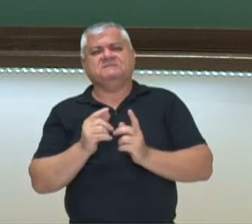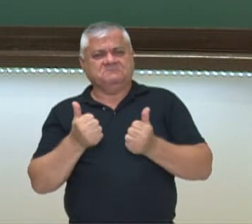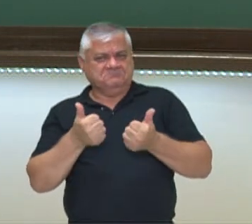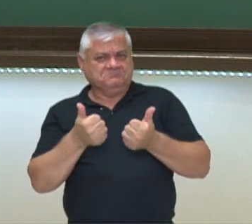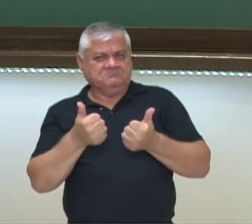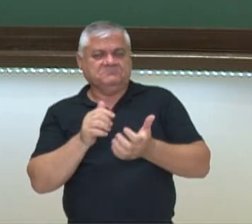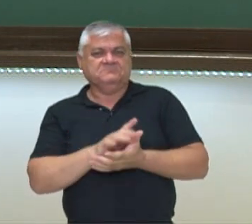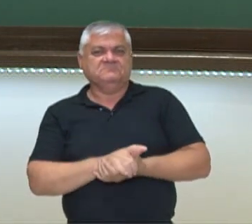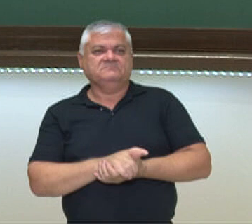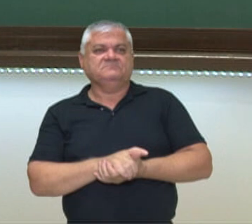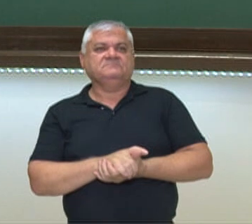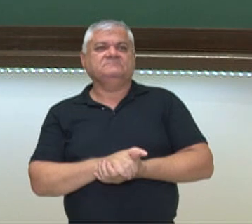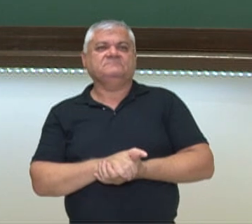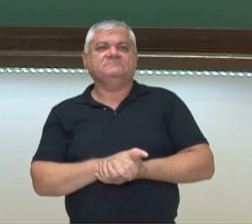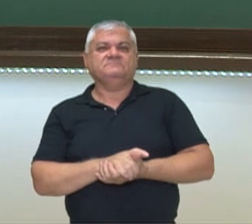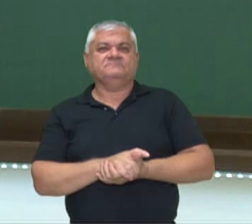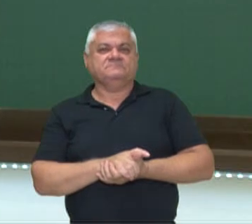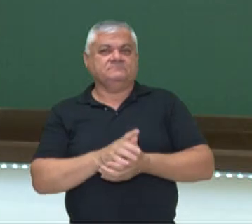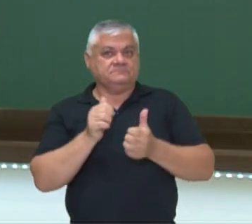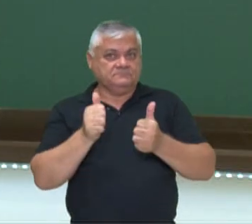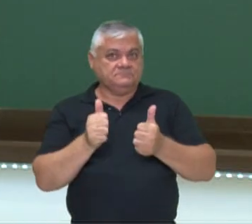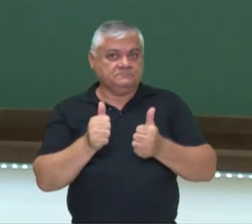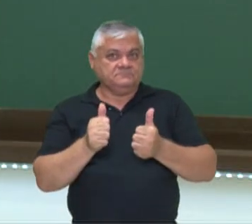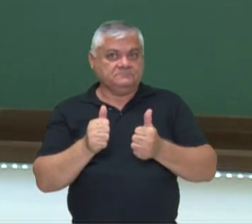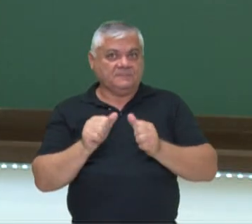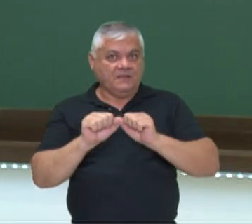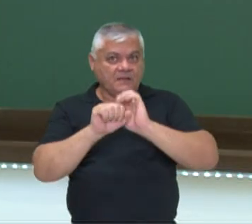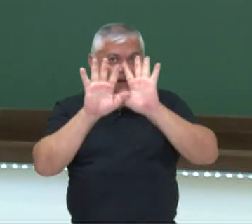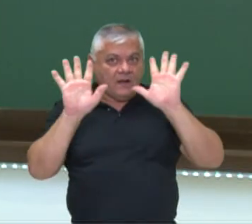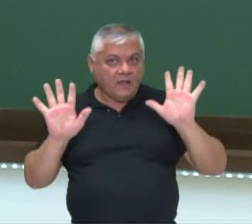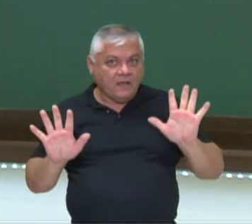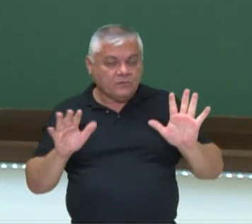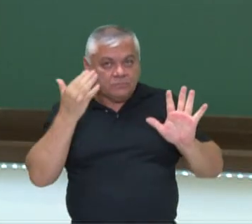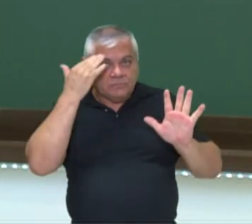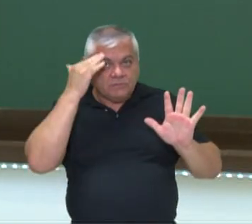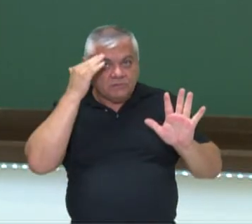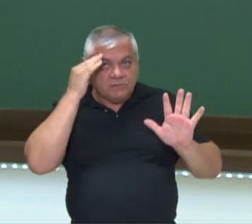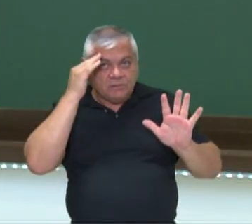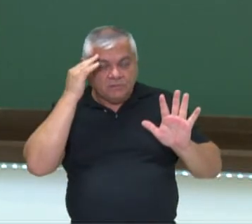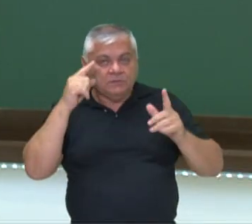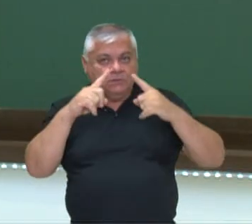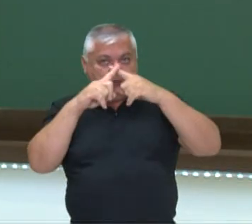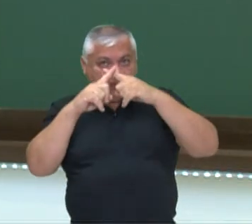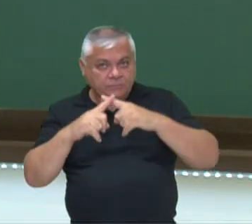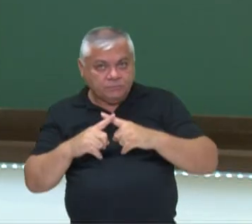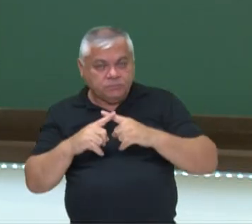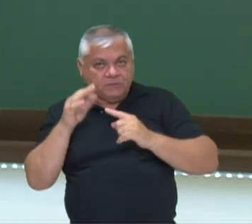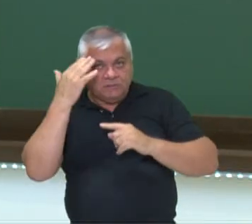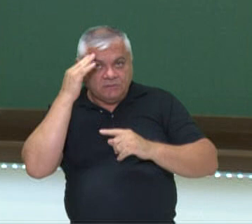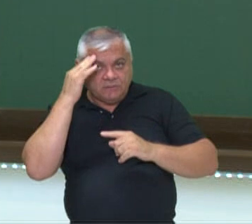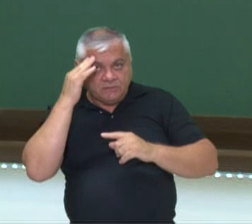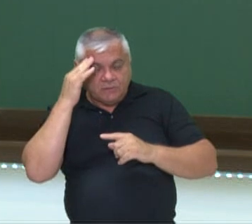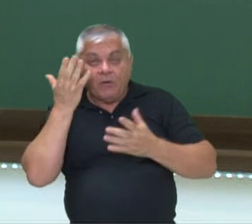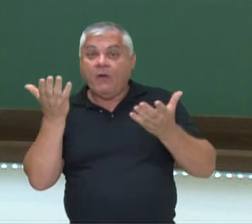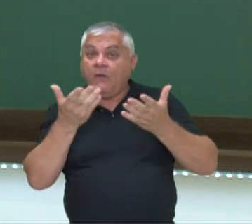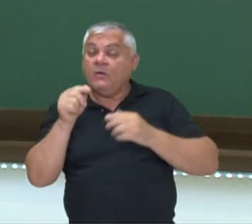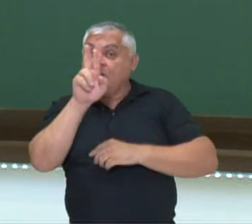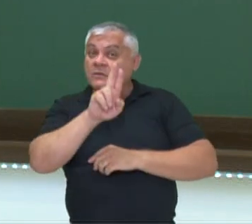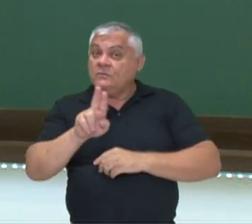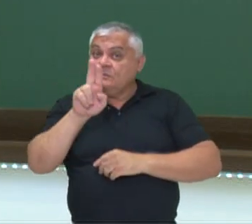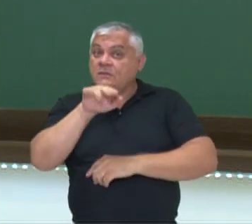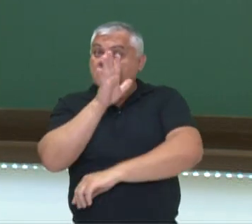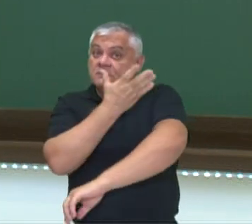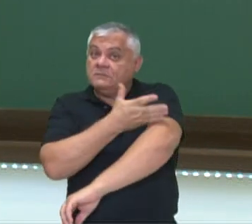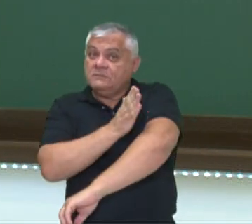bom? Então tá aí. Bem ilustradinho, a regrinha de multiplicação de números decimais. Agora é só a gente usar nos